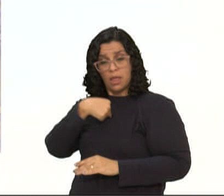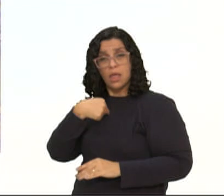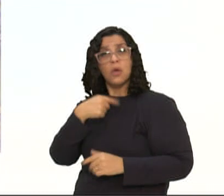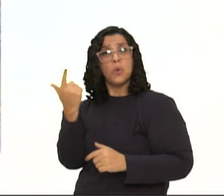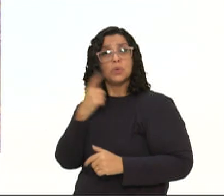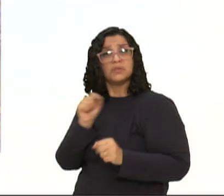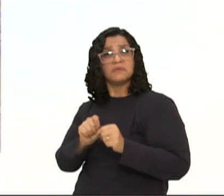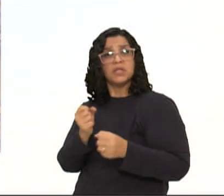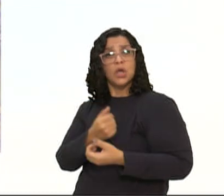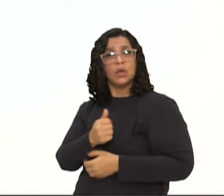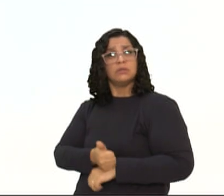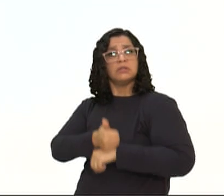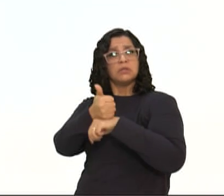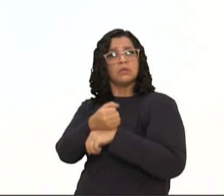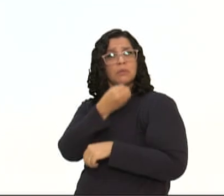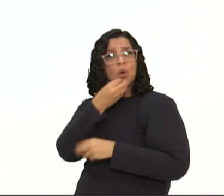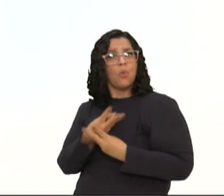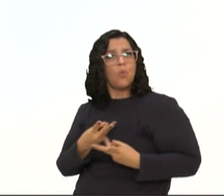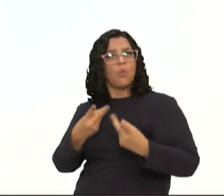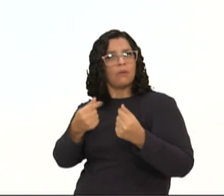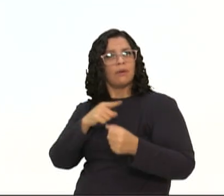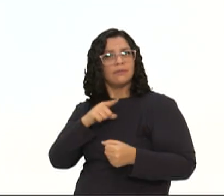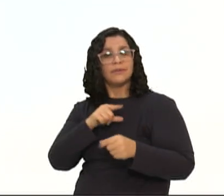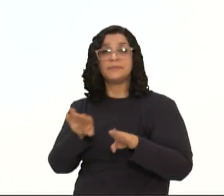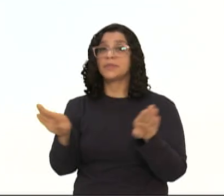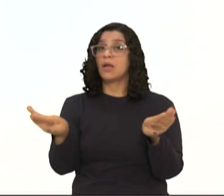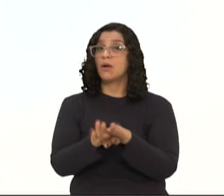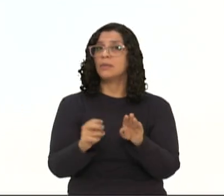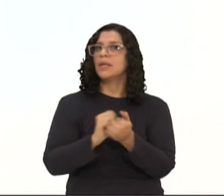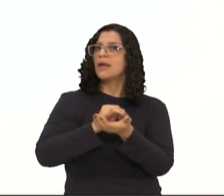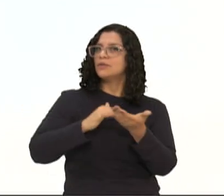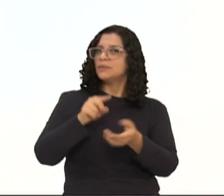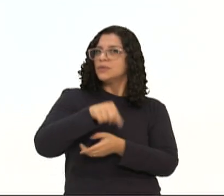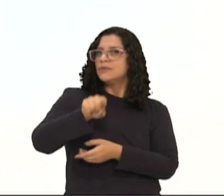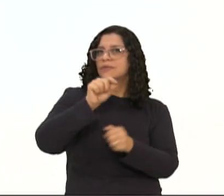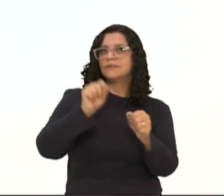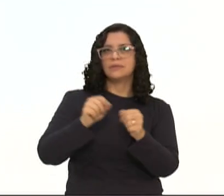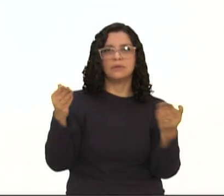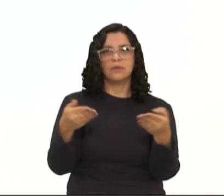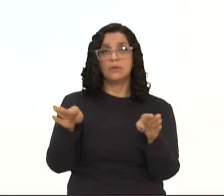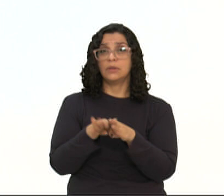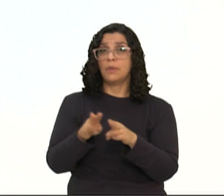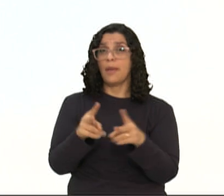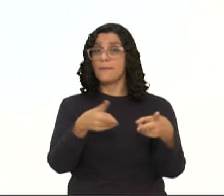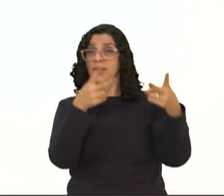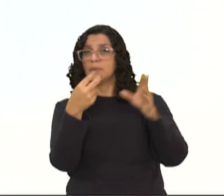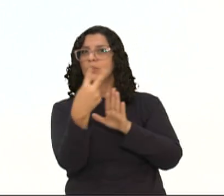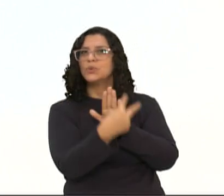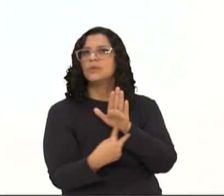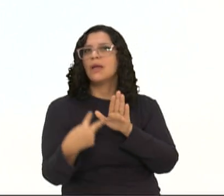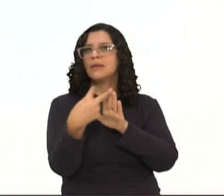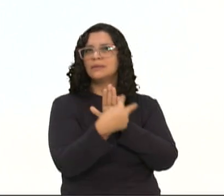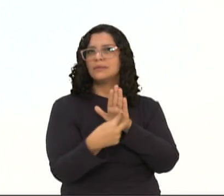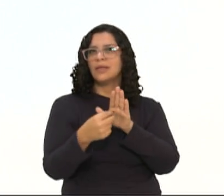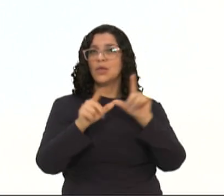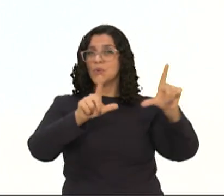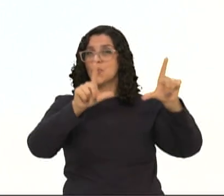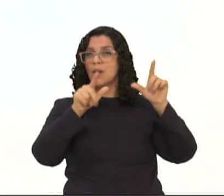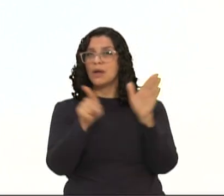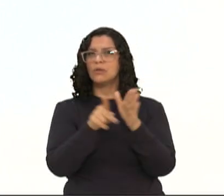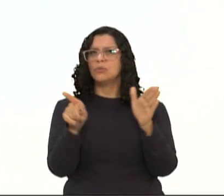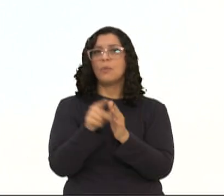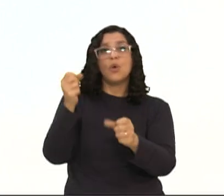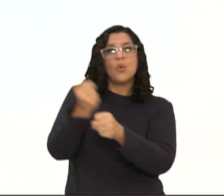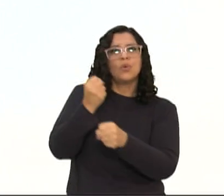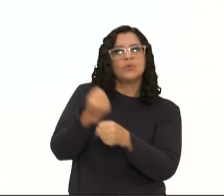olha como eu sei governar bem. E traz aí uma atividade para a gente. Observando o quadro de Marquês de Pombal sobre a reconstrução